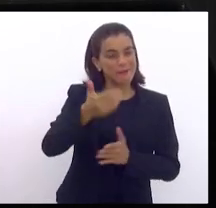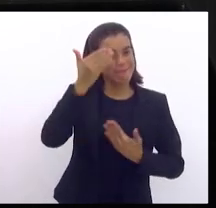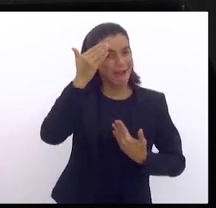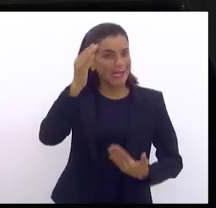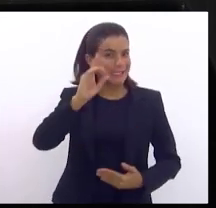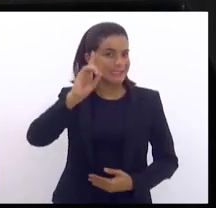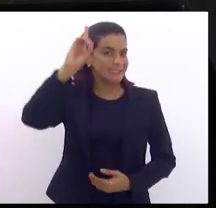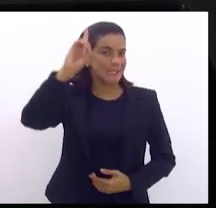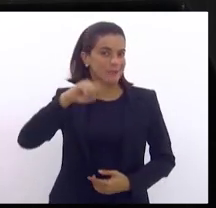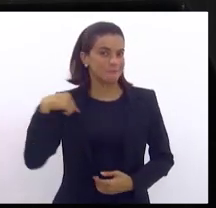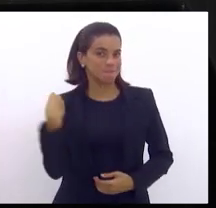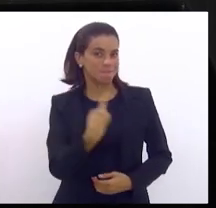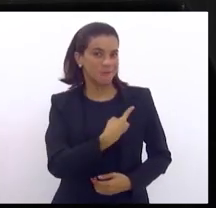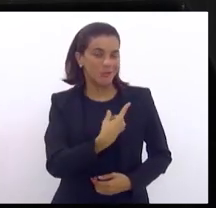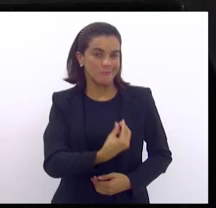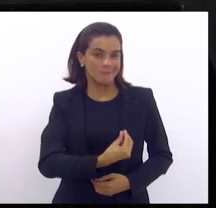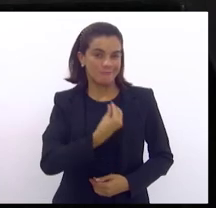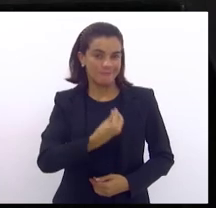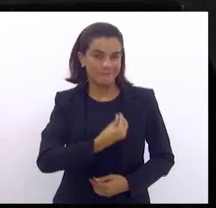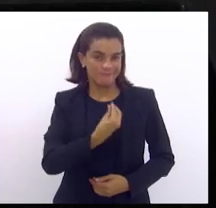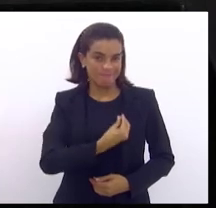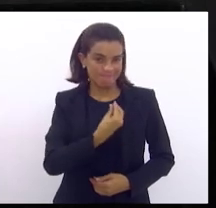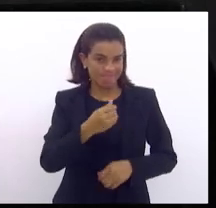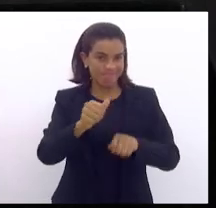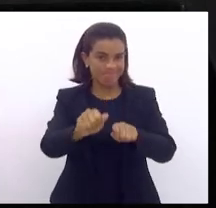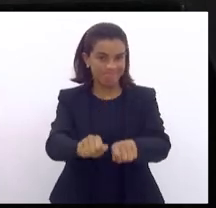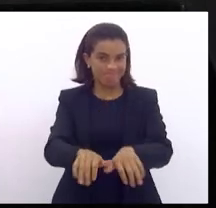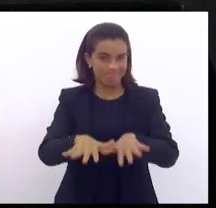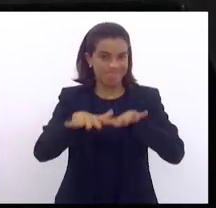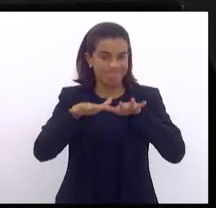Deus por estarmos aqui nessa